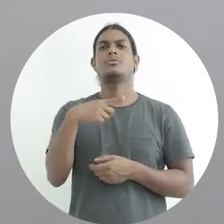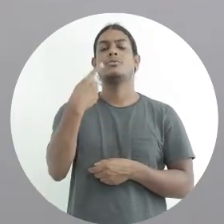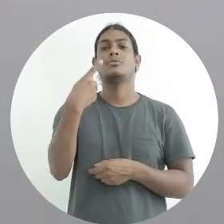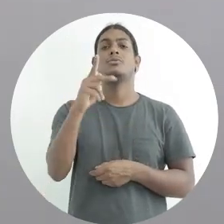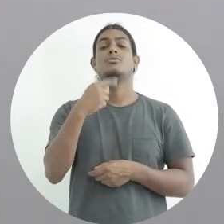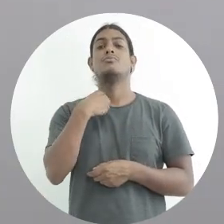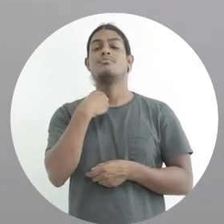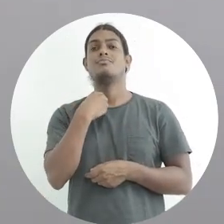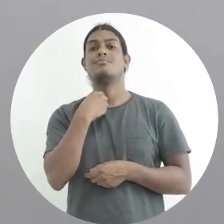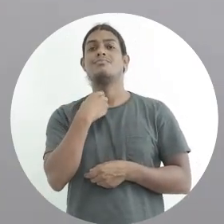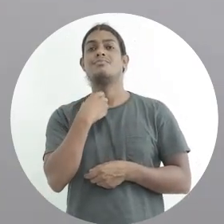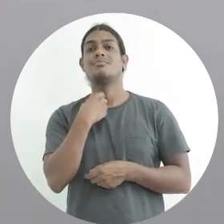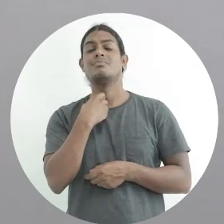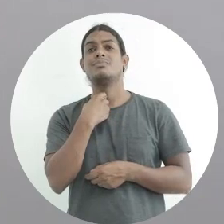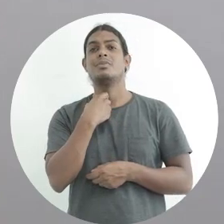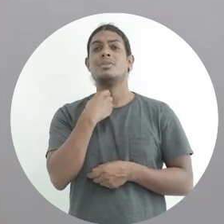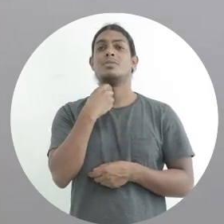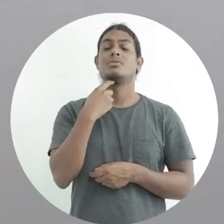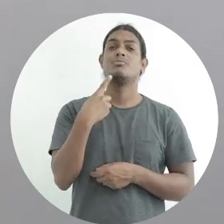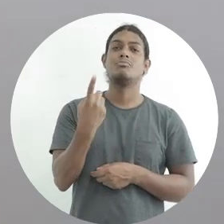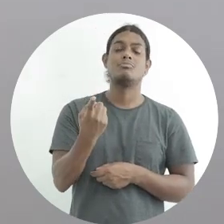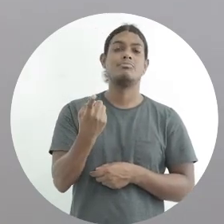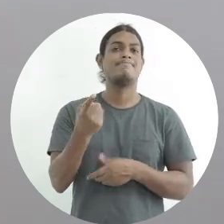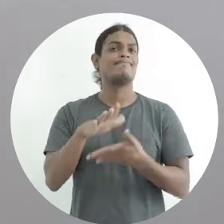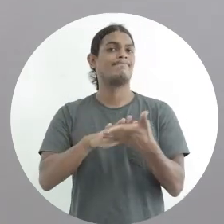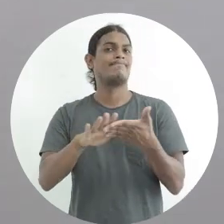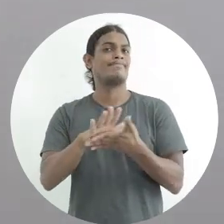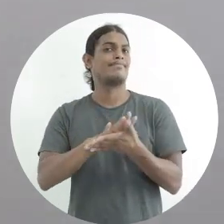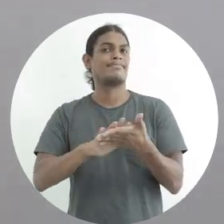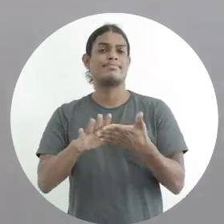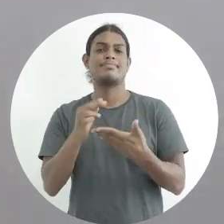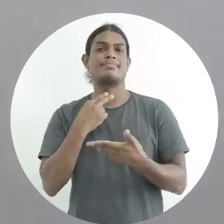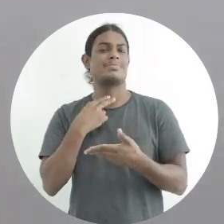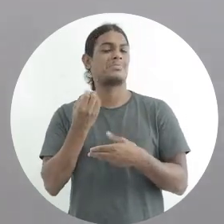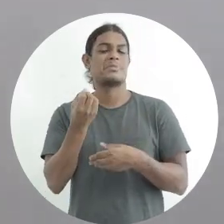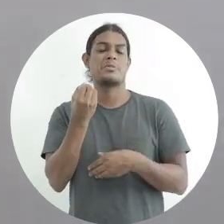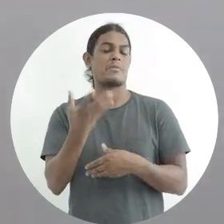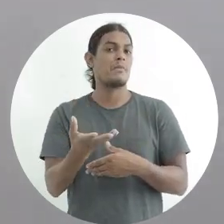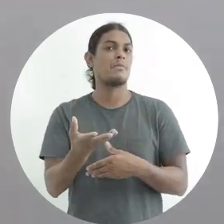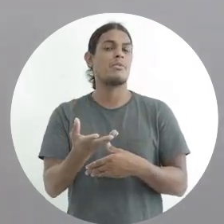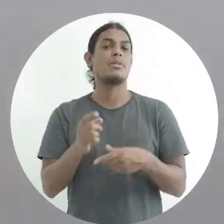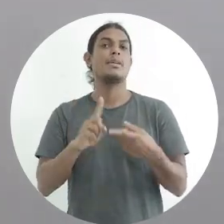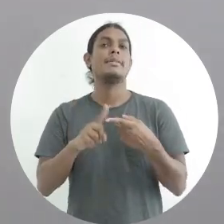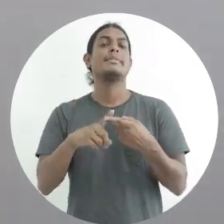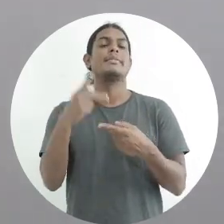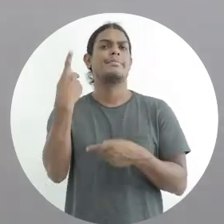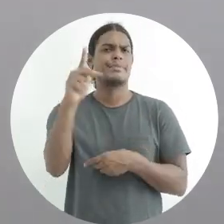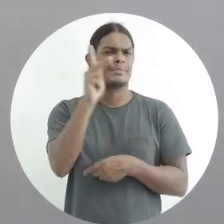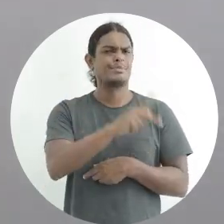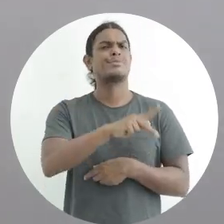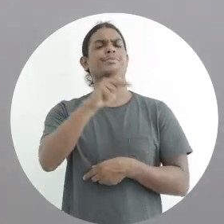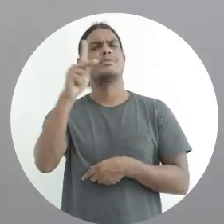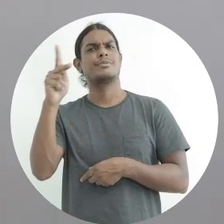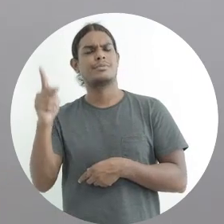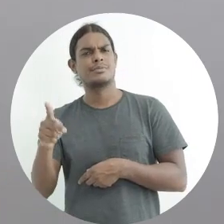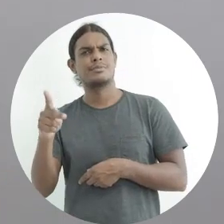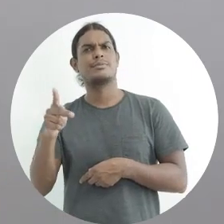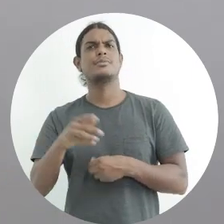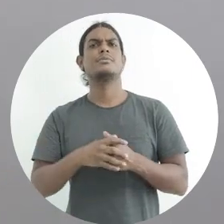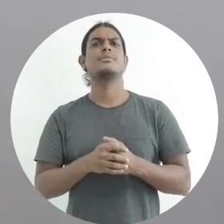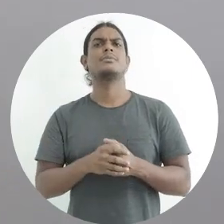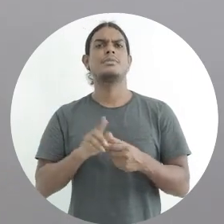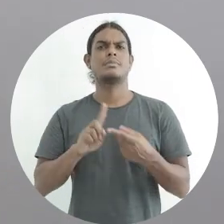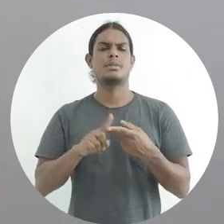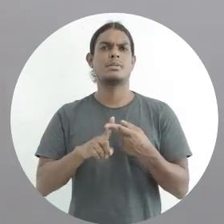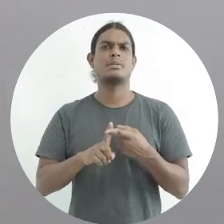Eu respondo tranquilamente, contem também com os seus tutores, tá? Presenciais ou tutores